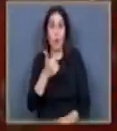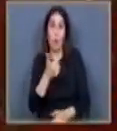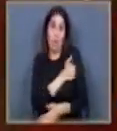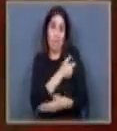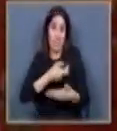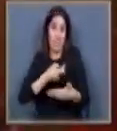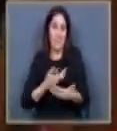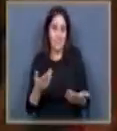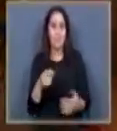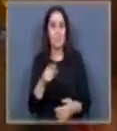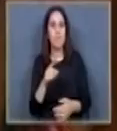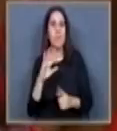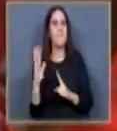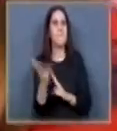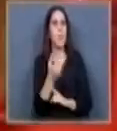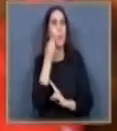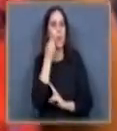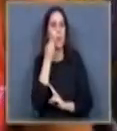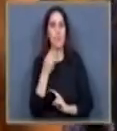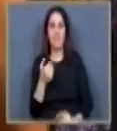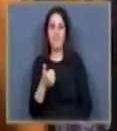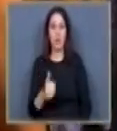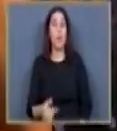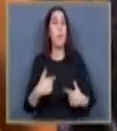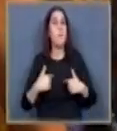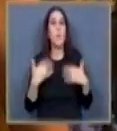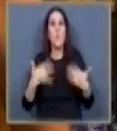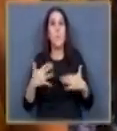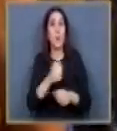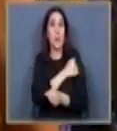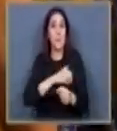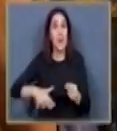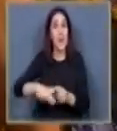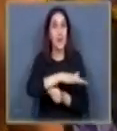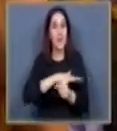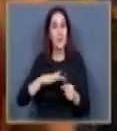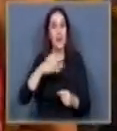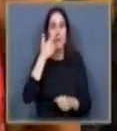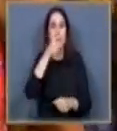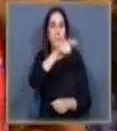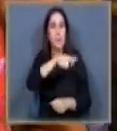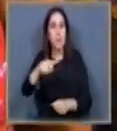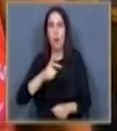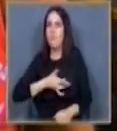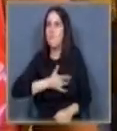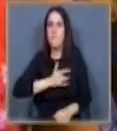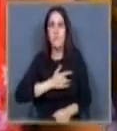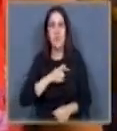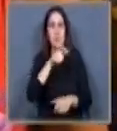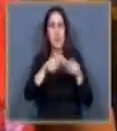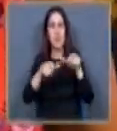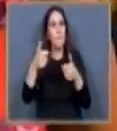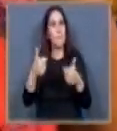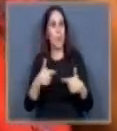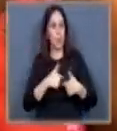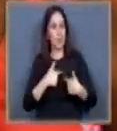que é para vocês viver esta vida? É tão bom. Para mim é incrível. Para já, olha, é um bairro onde as pessoas são, além de uns amores, gente boa, de coração